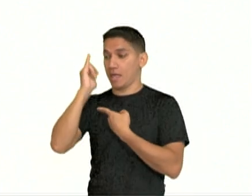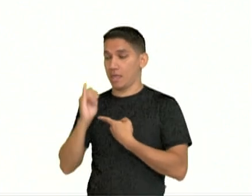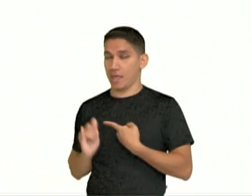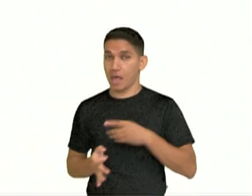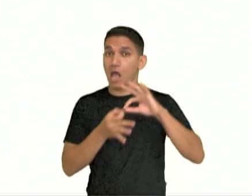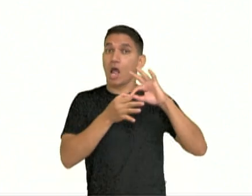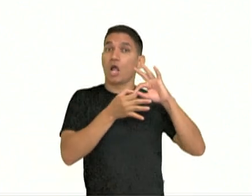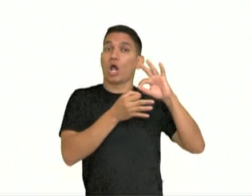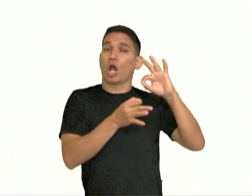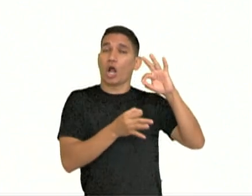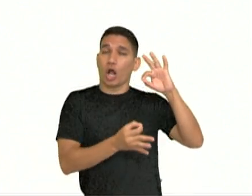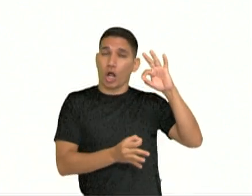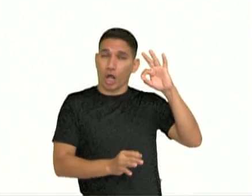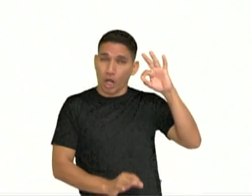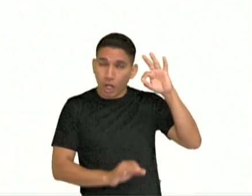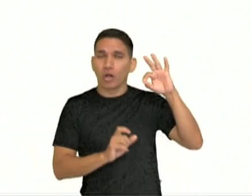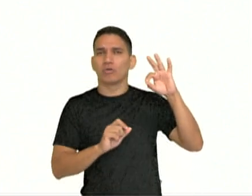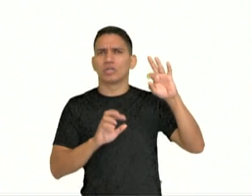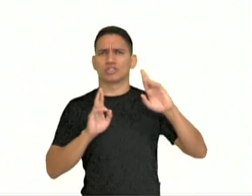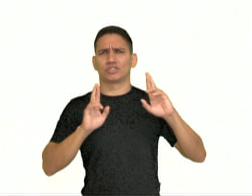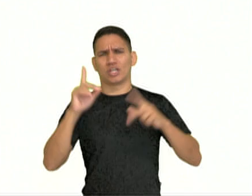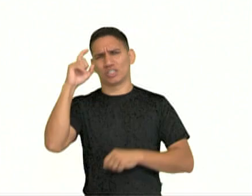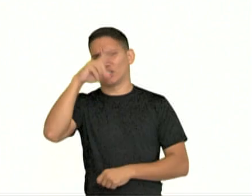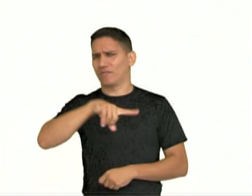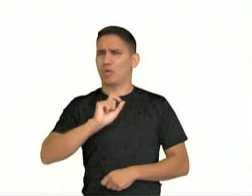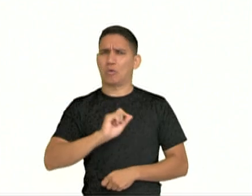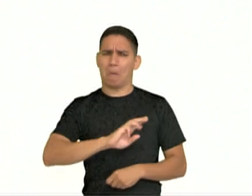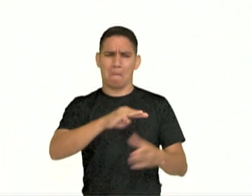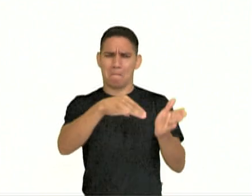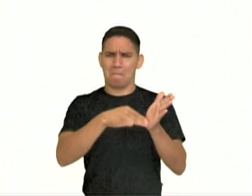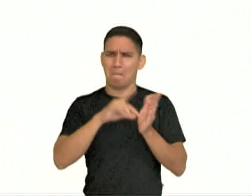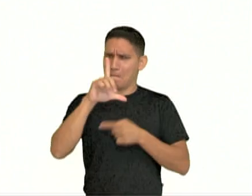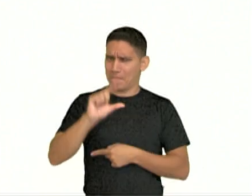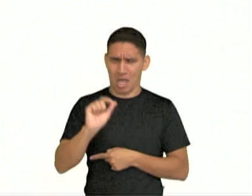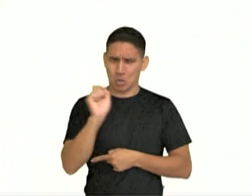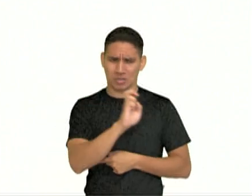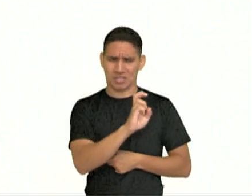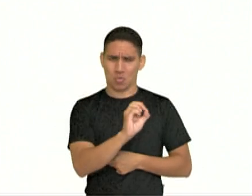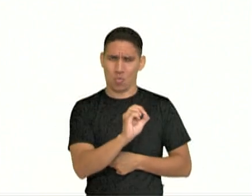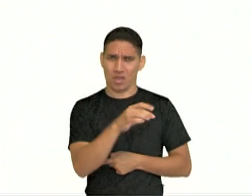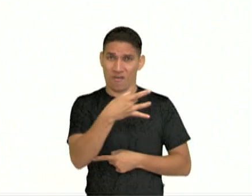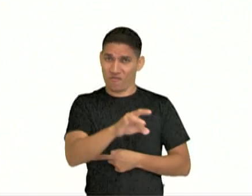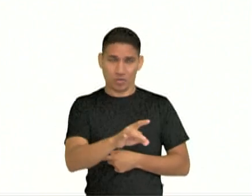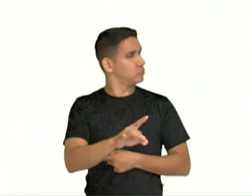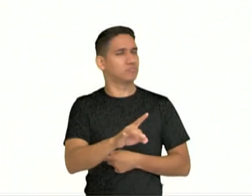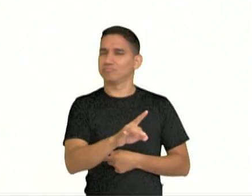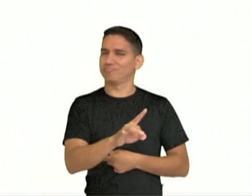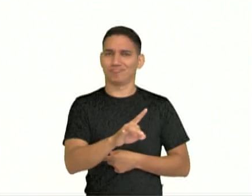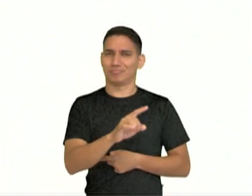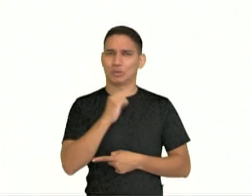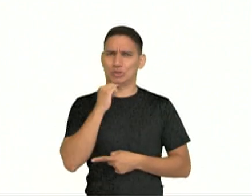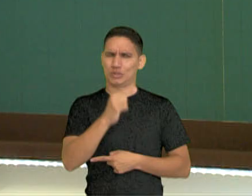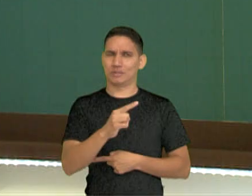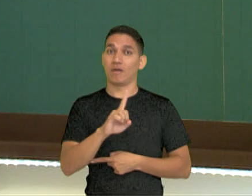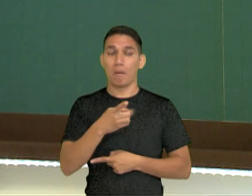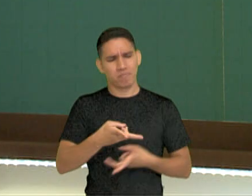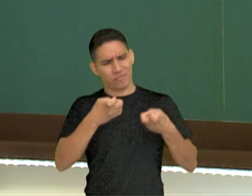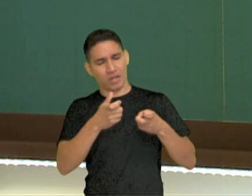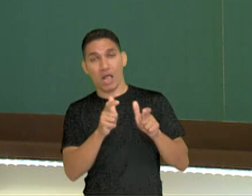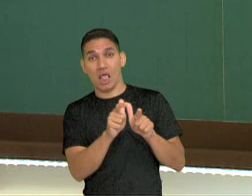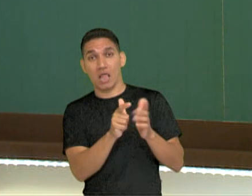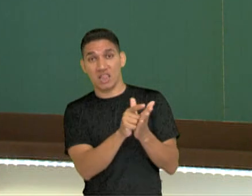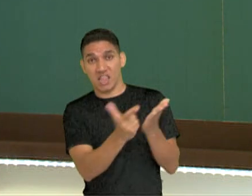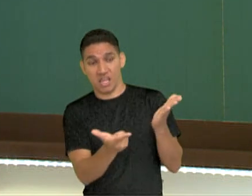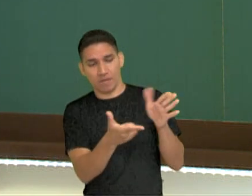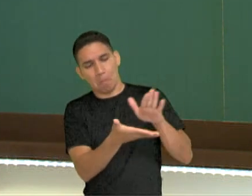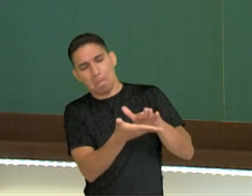vamos encontrar um livro de romance com menos de 50 páginas, né? Então, você observa lá que o livro é extenso, muito